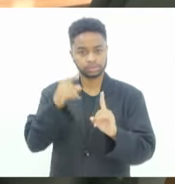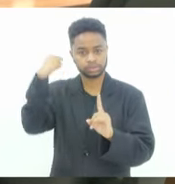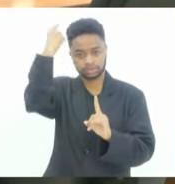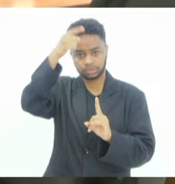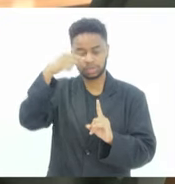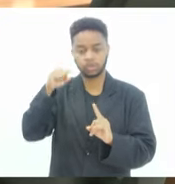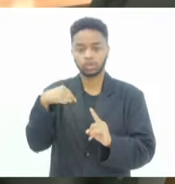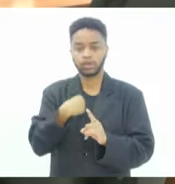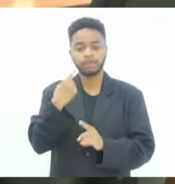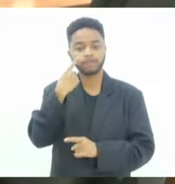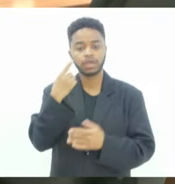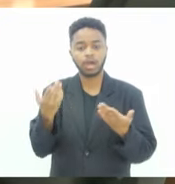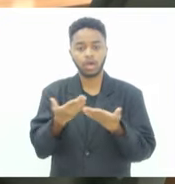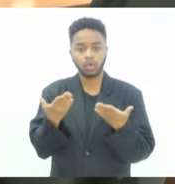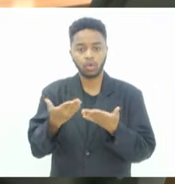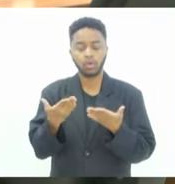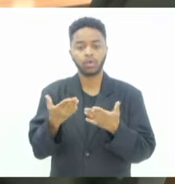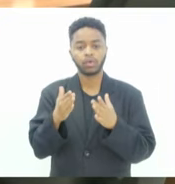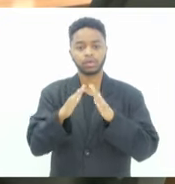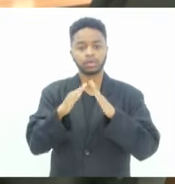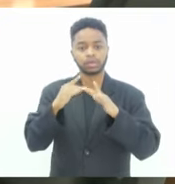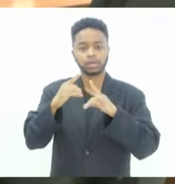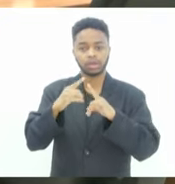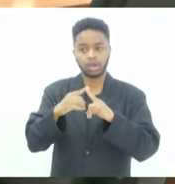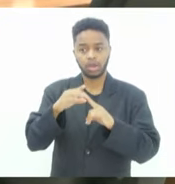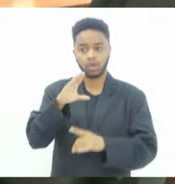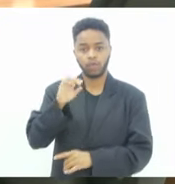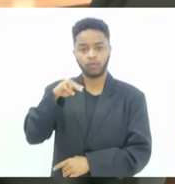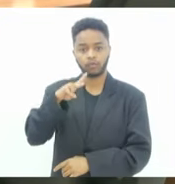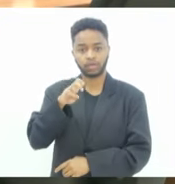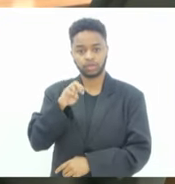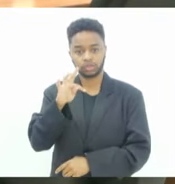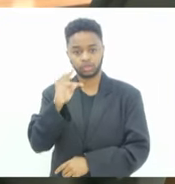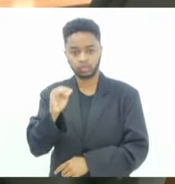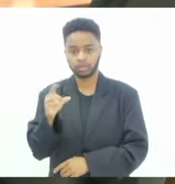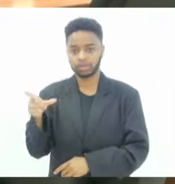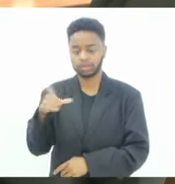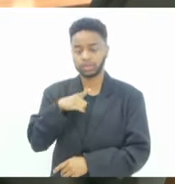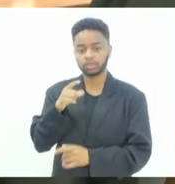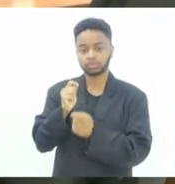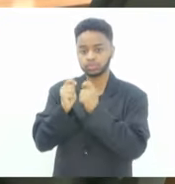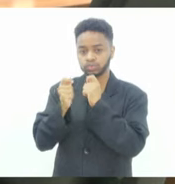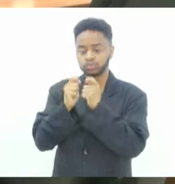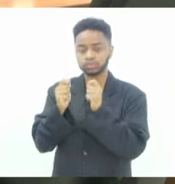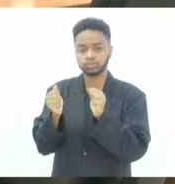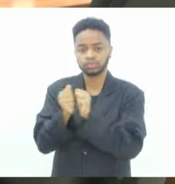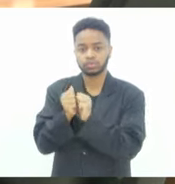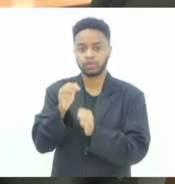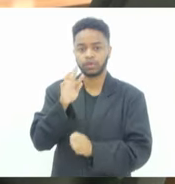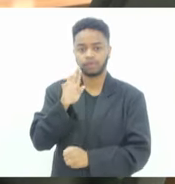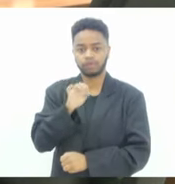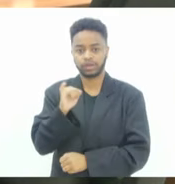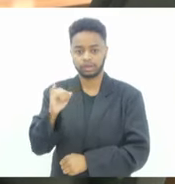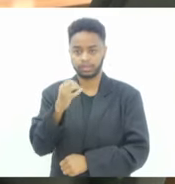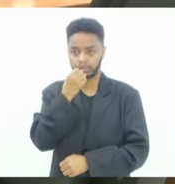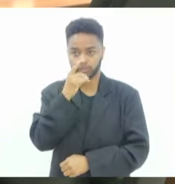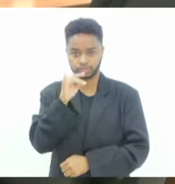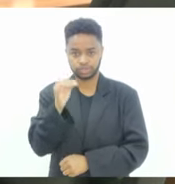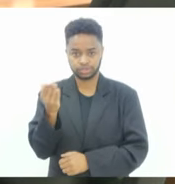da Carioca, onde o repórter Paulo Vitor Viviani está com o Frei Gustavo Medella. Bom dia, PV.